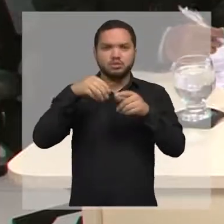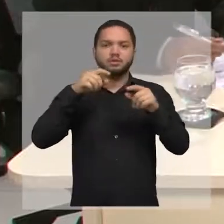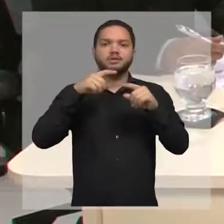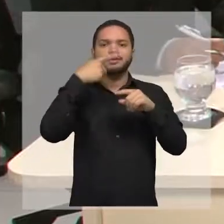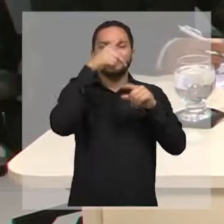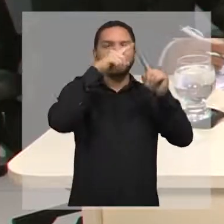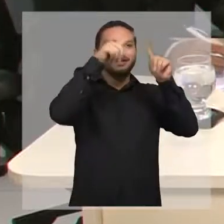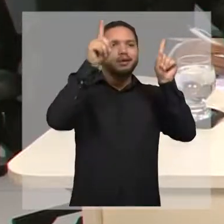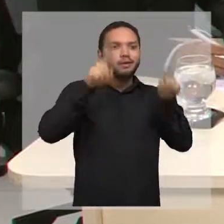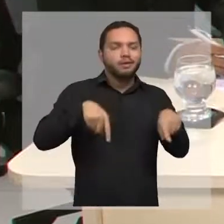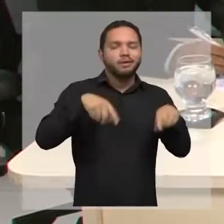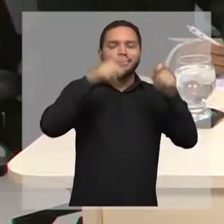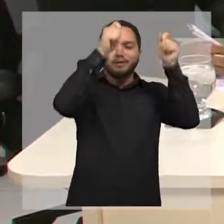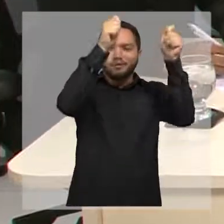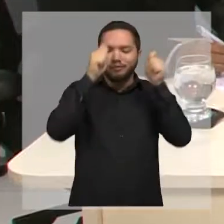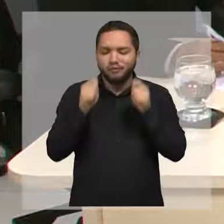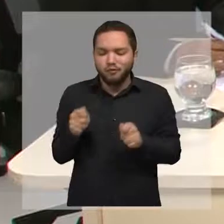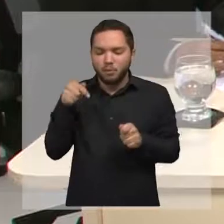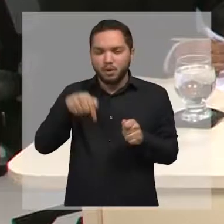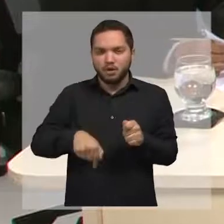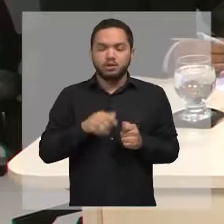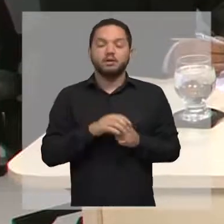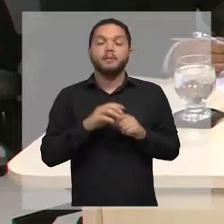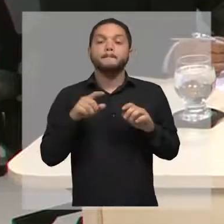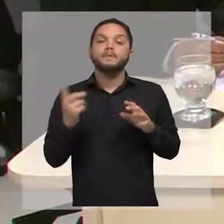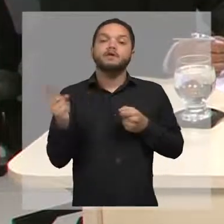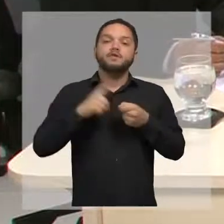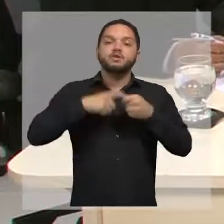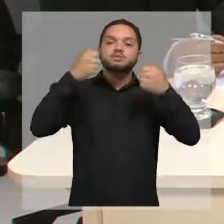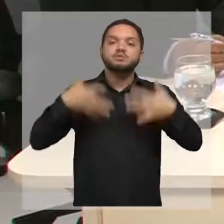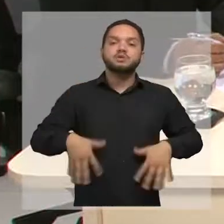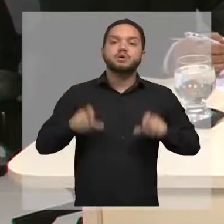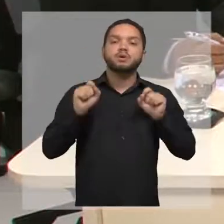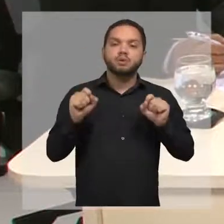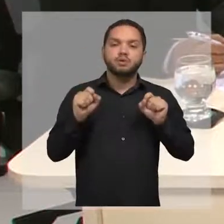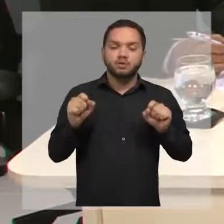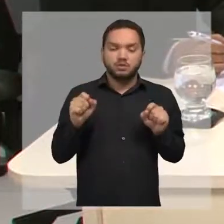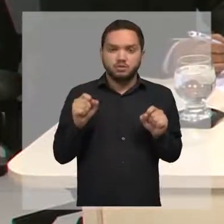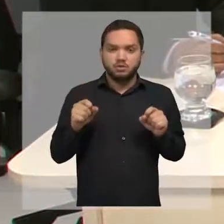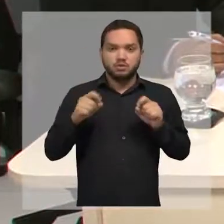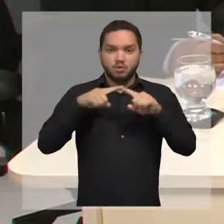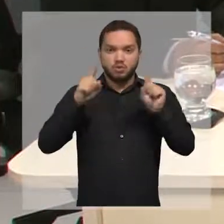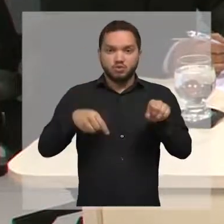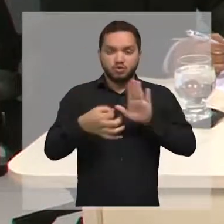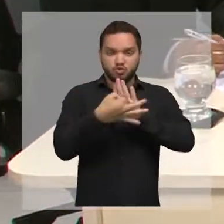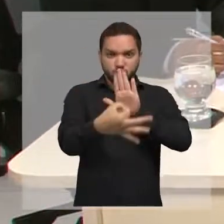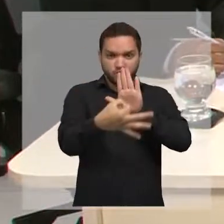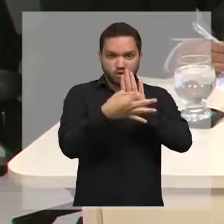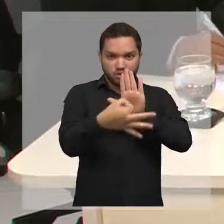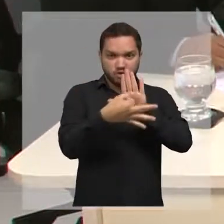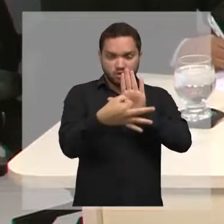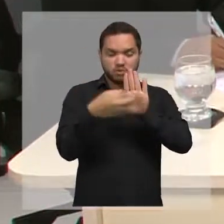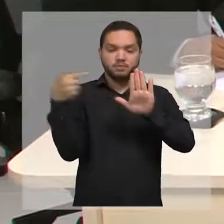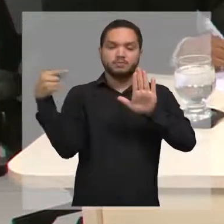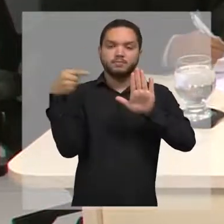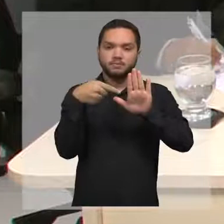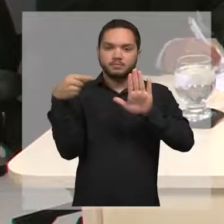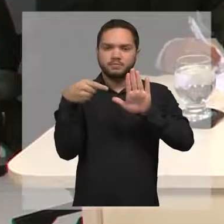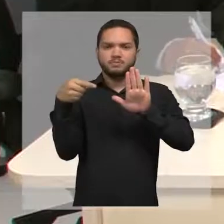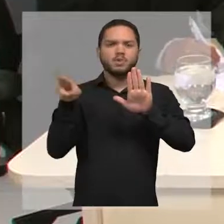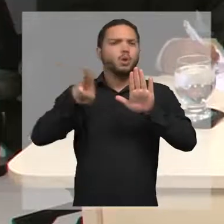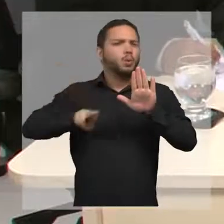uma matéria ser protocolada na Câmara. Mas eu retomo aqui explicando o que seria esse projeto de indicação, que é um dos instrumentos